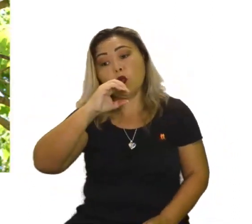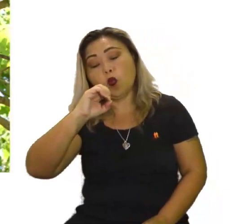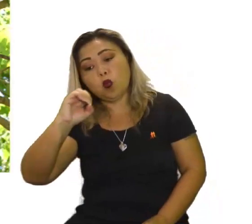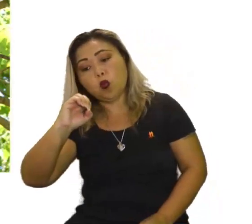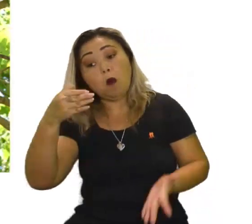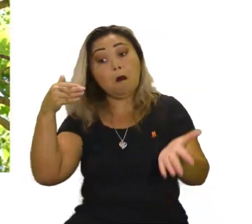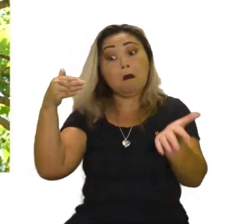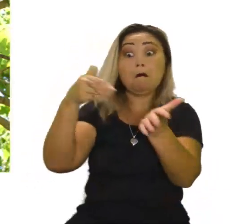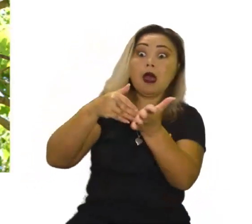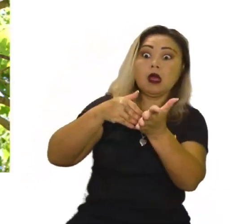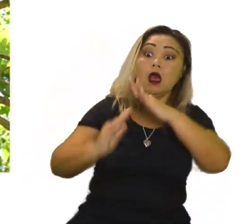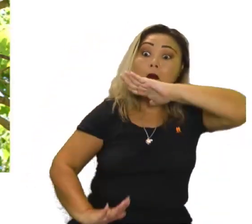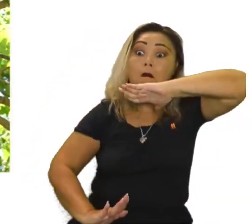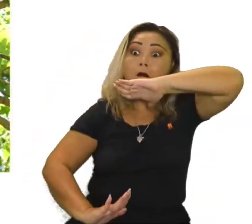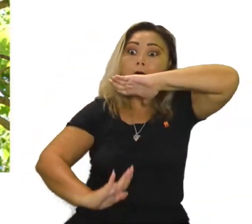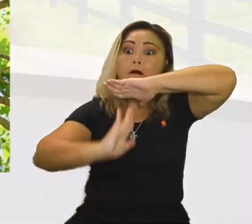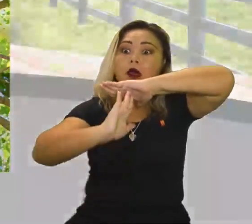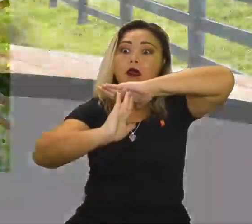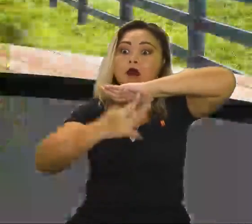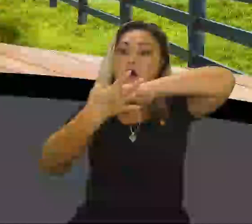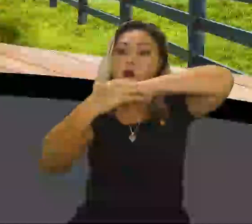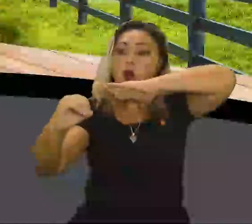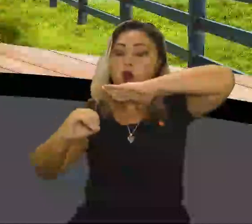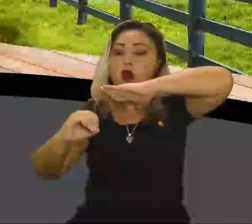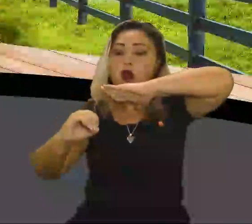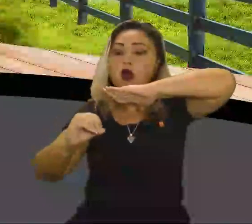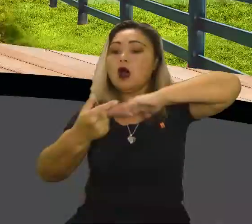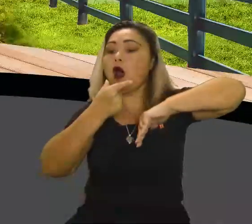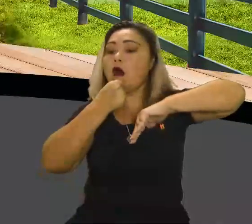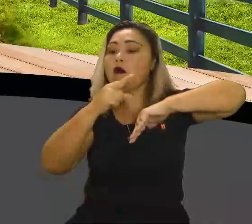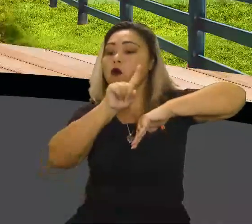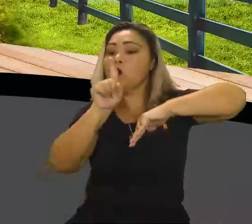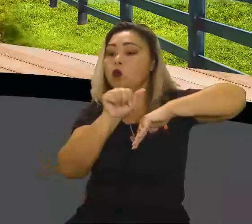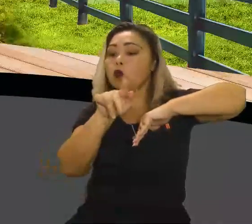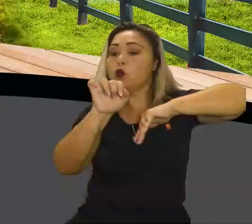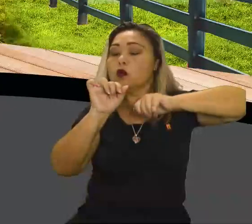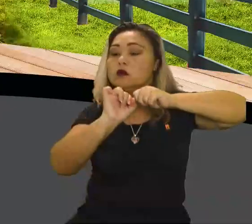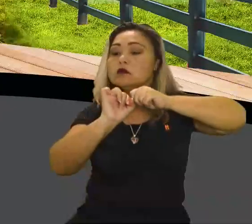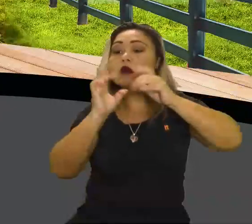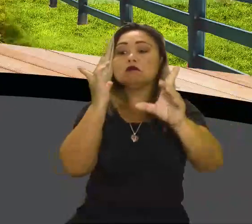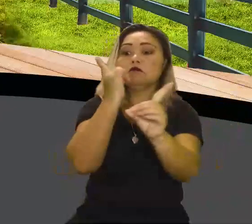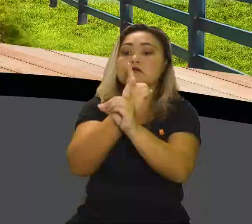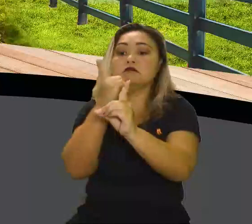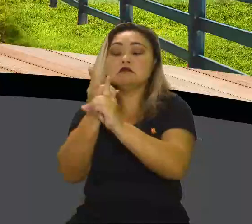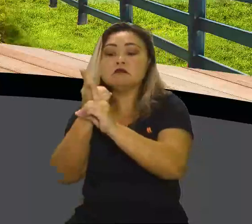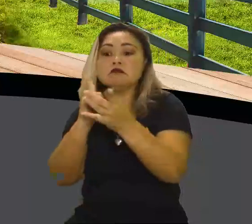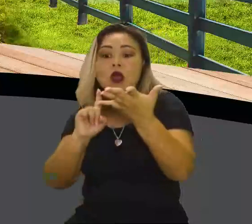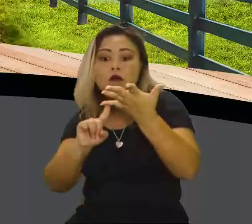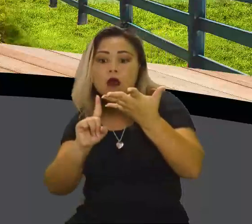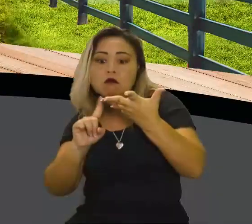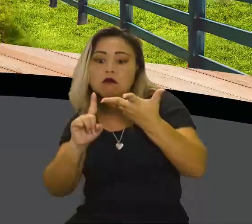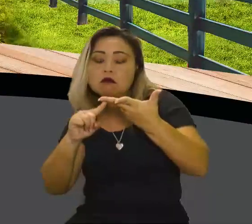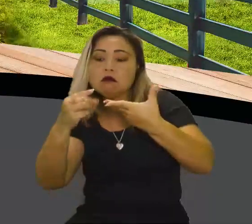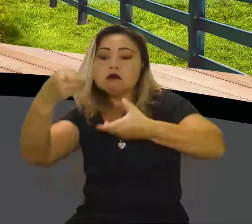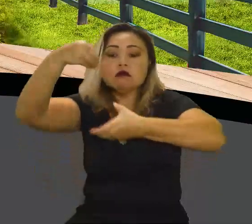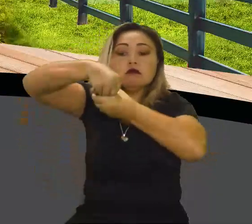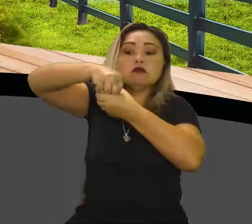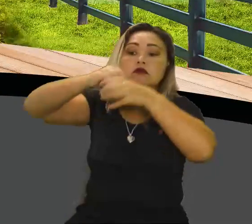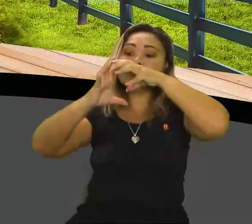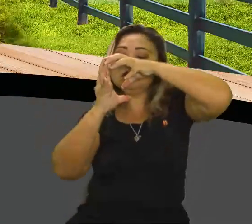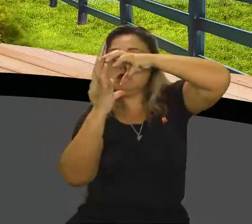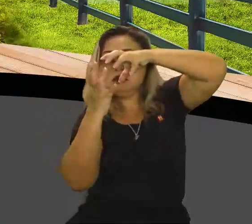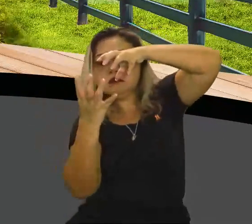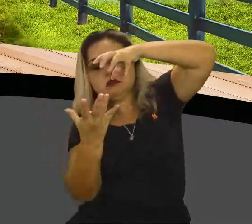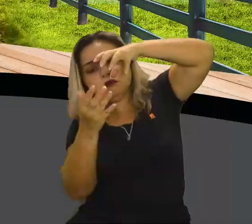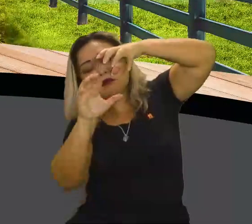ao máximo 400 zambões. Então você pode encontrar essa variação dentro de